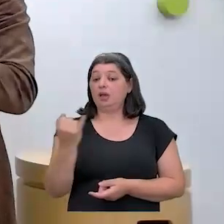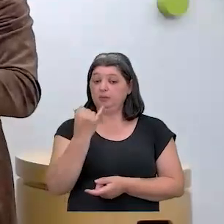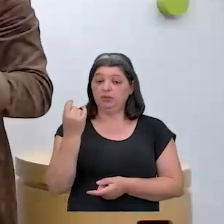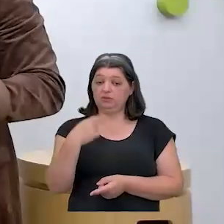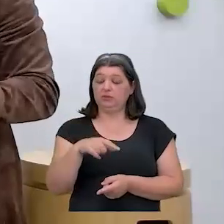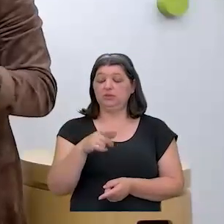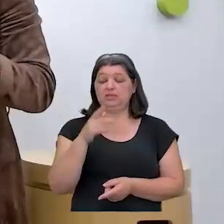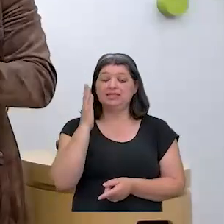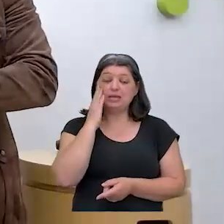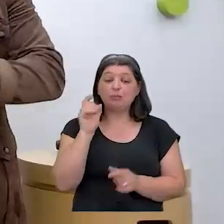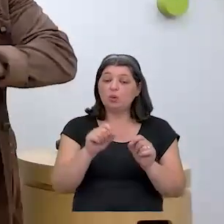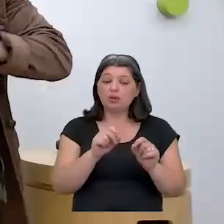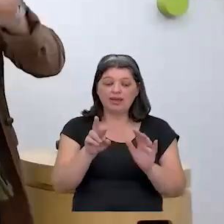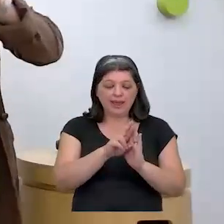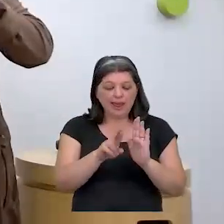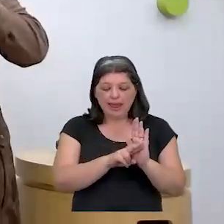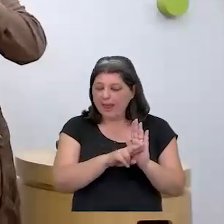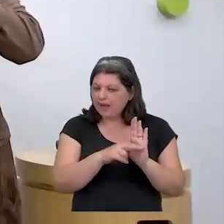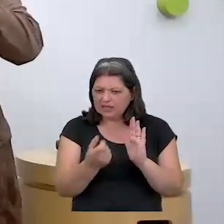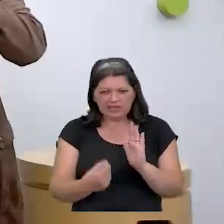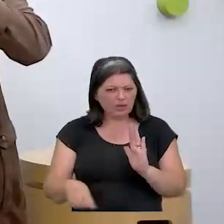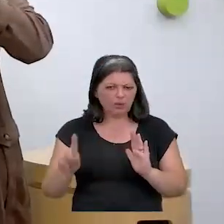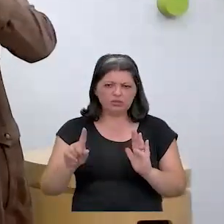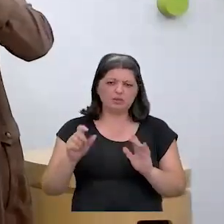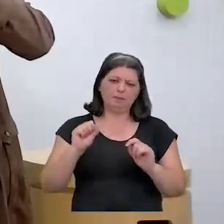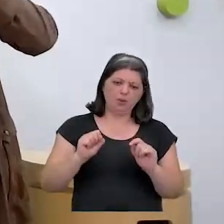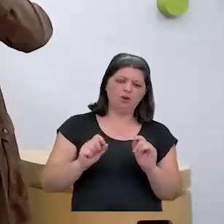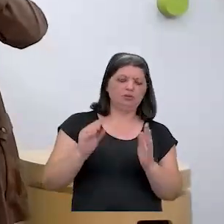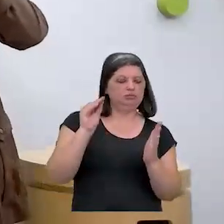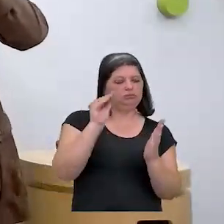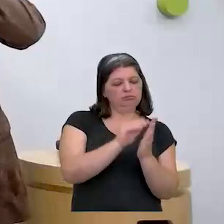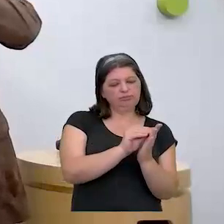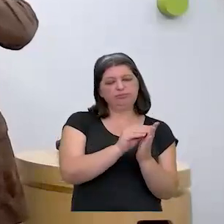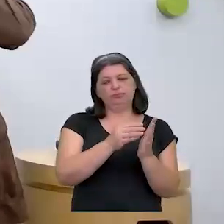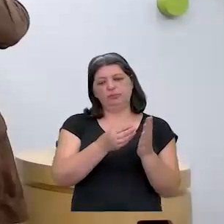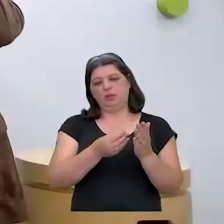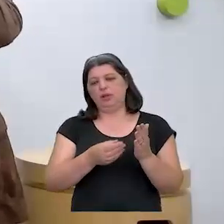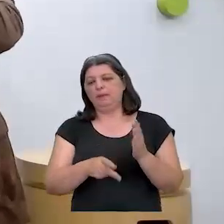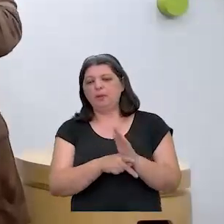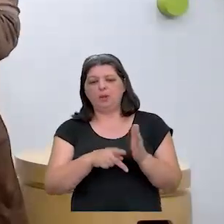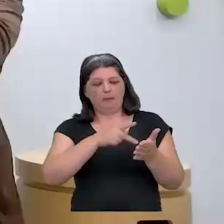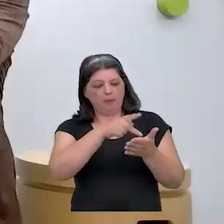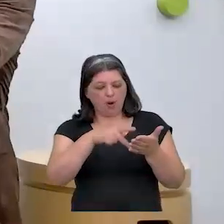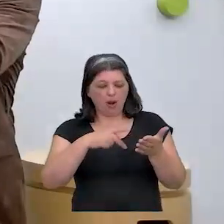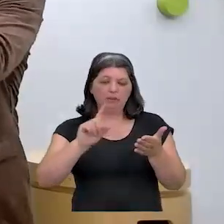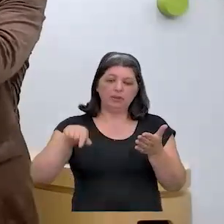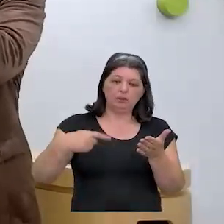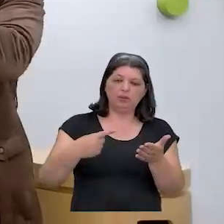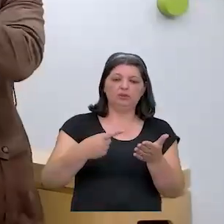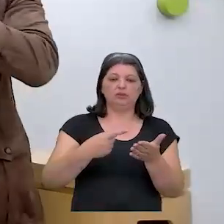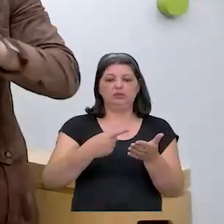regra, né? Você pode fazer, começar com um poema, depois põe uma história em quadrinho depois, e põe depois alguma outra